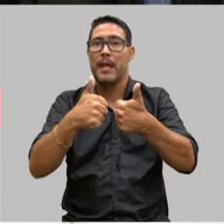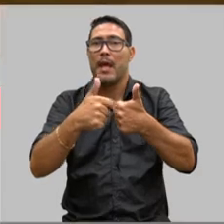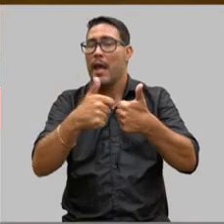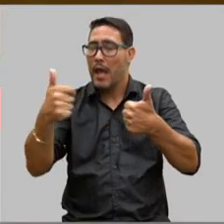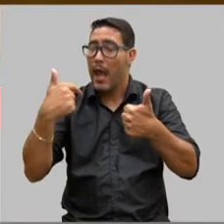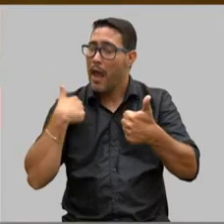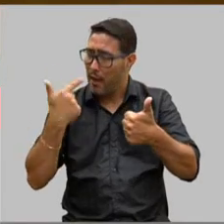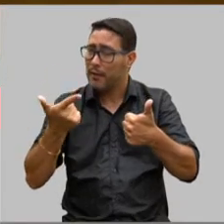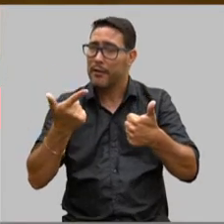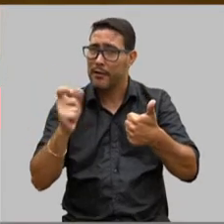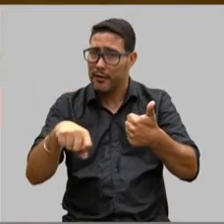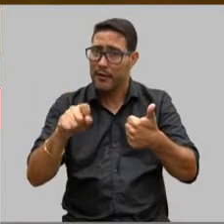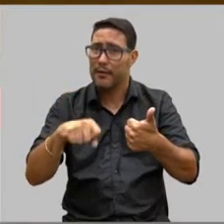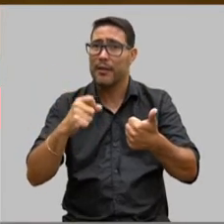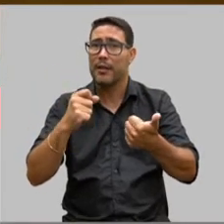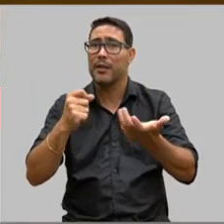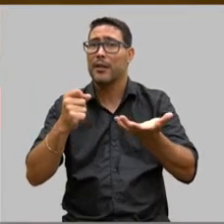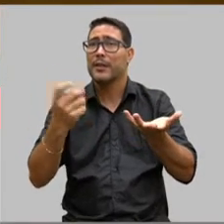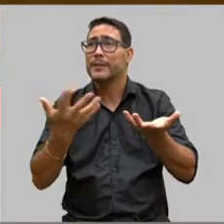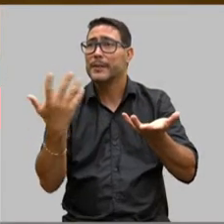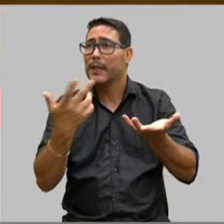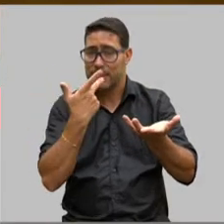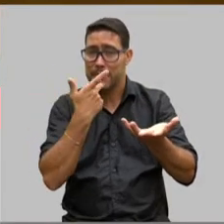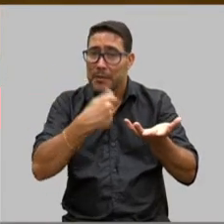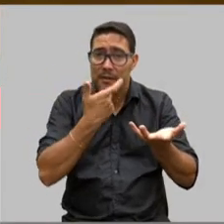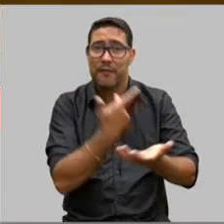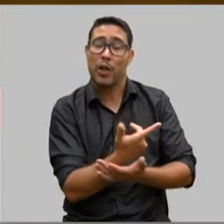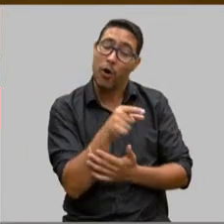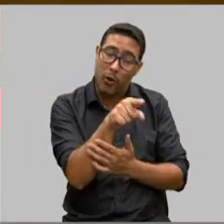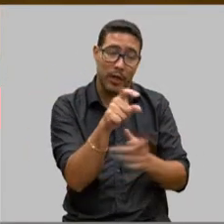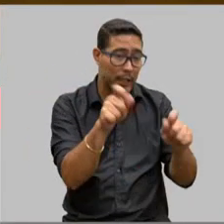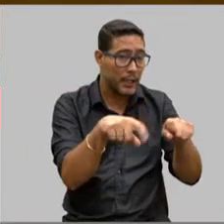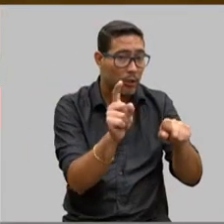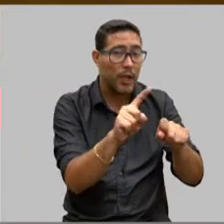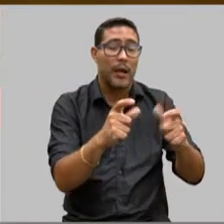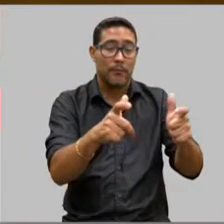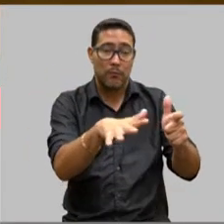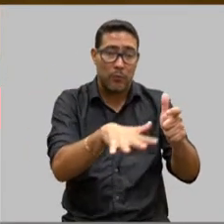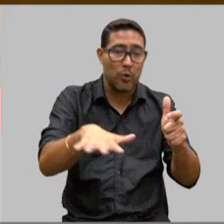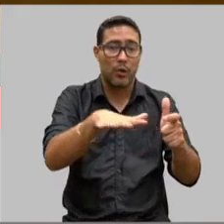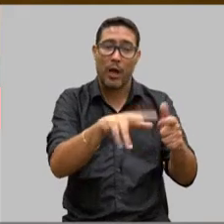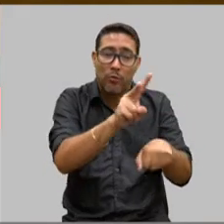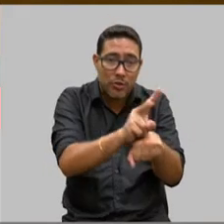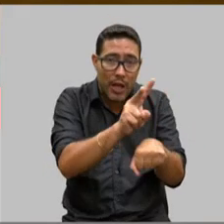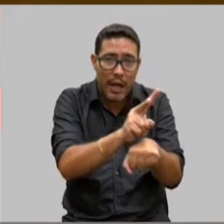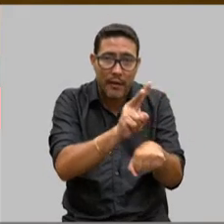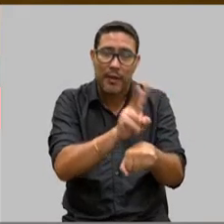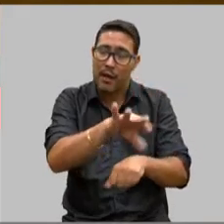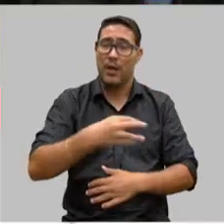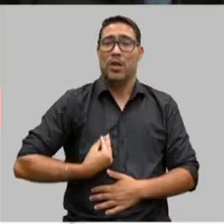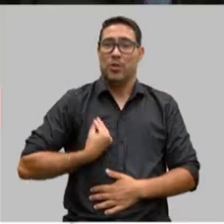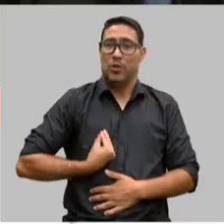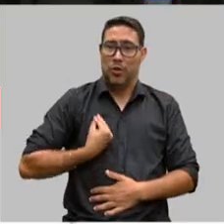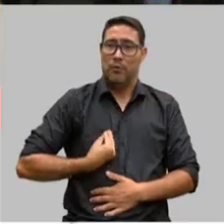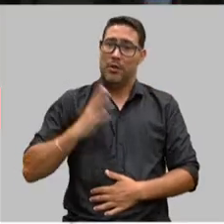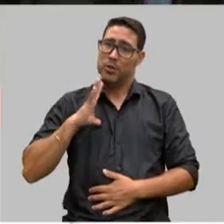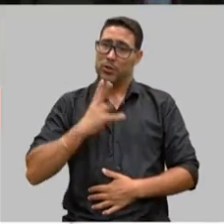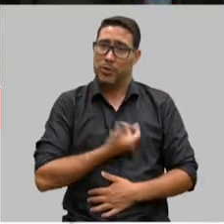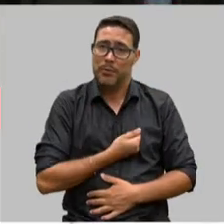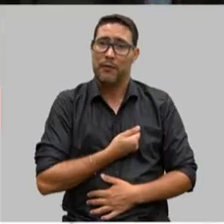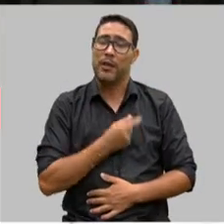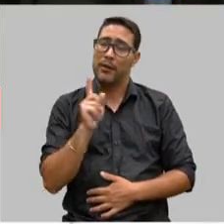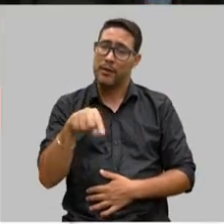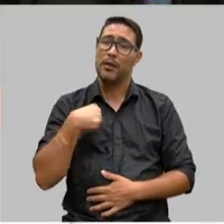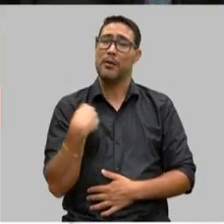sim. Olha, meu amigo, isso aqui não dá. Essas regiões são áreas de reserva de sobrevivência para a nossa espécie, para o